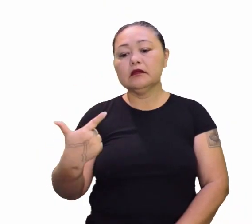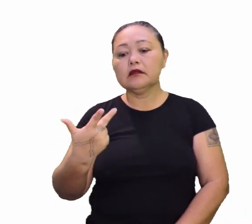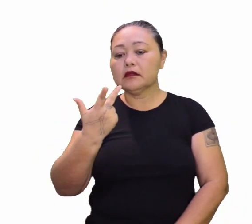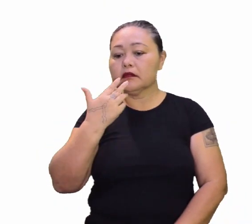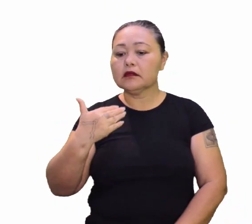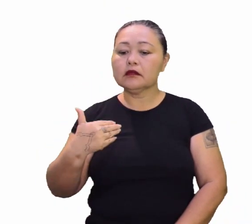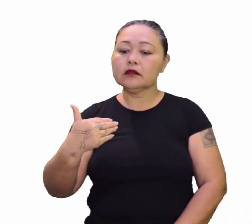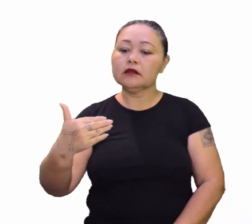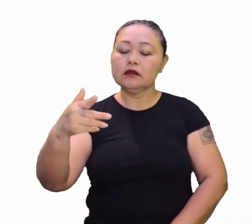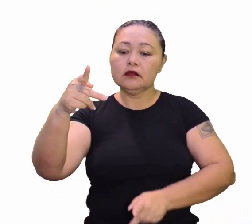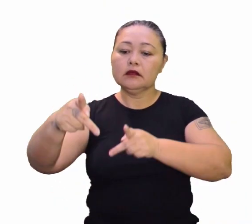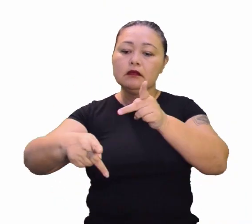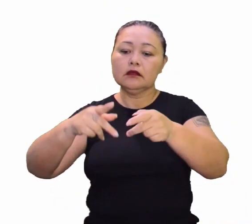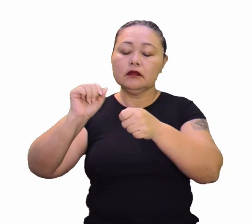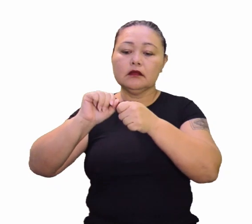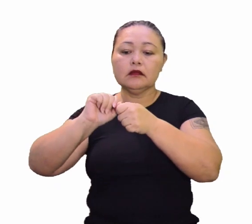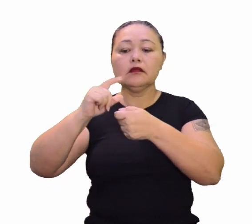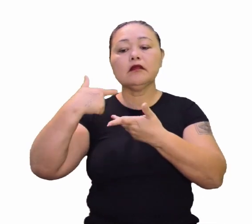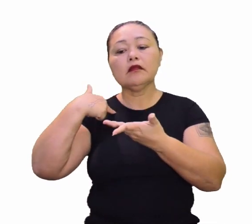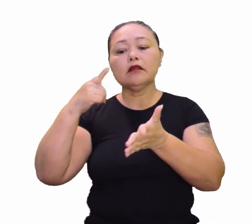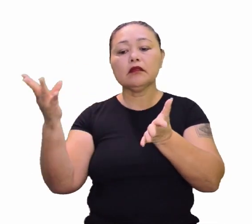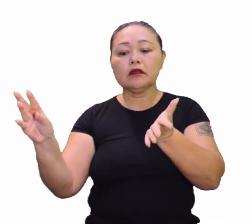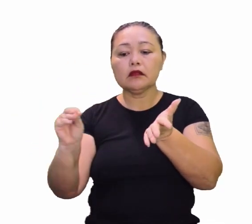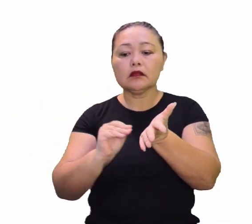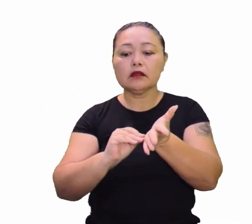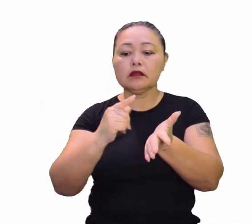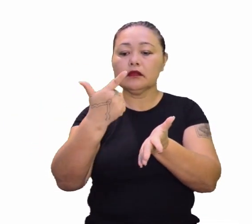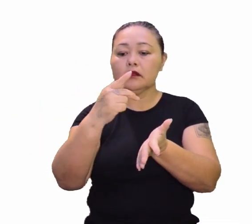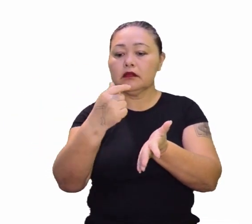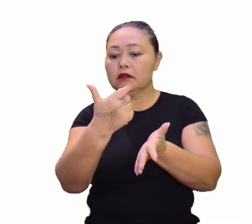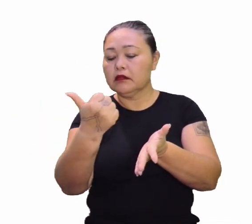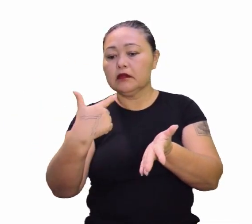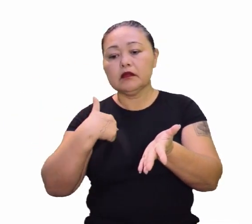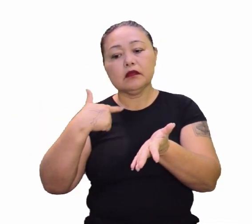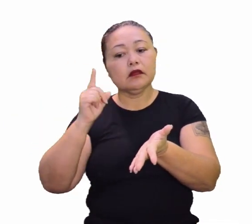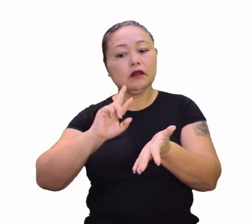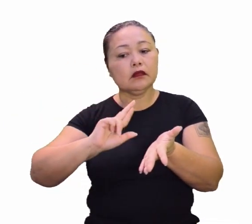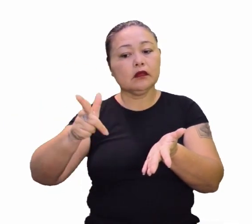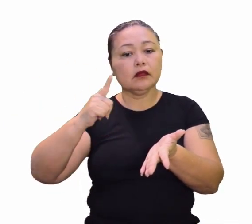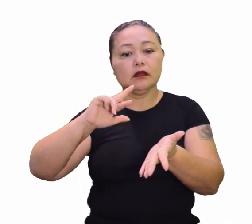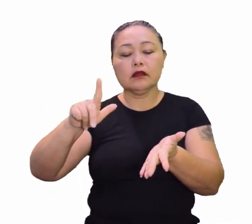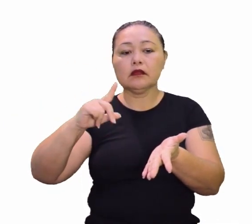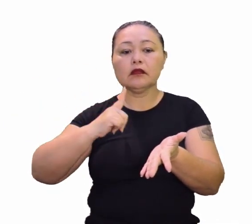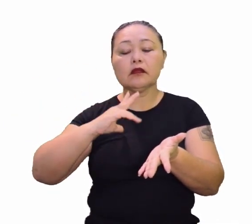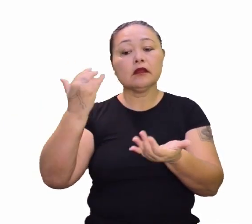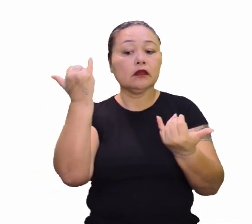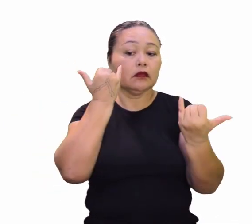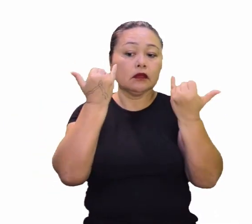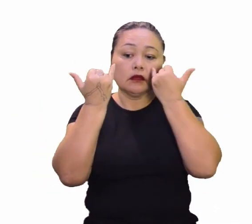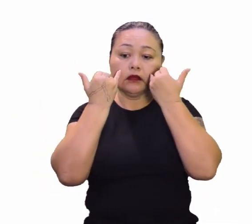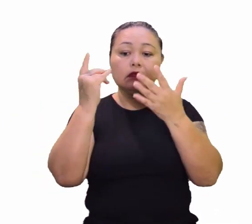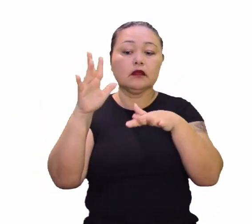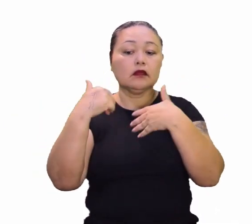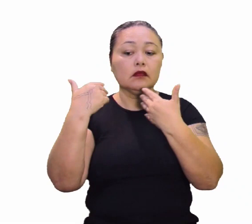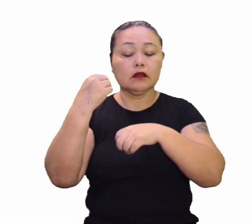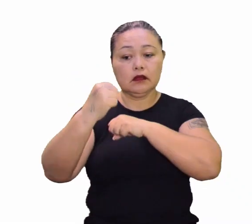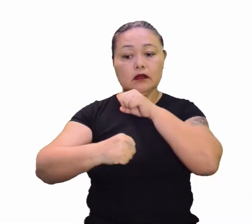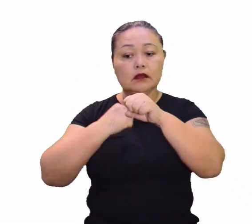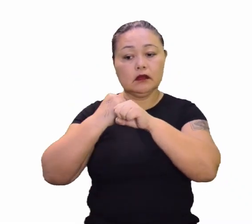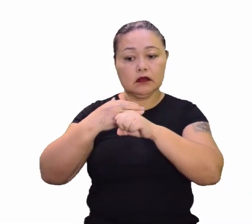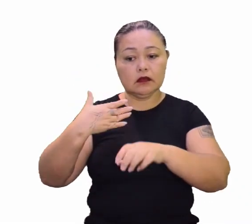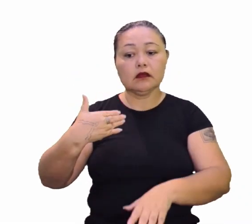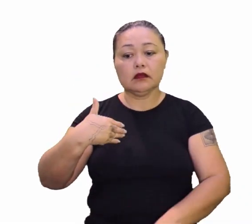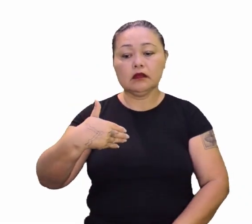a população do estado de Rondônia com base em 2021, que não é o censo, isso é uma informação, né, do